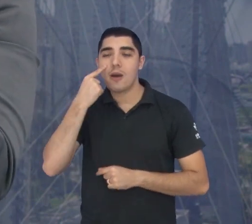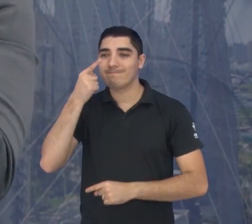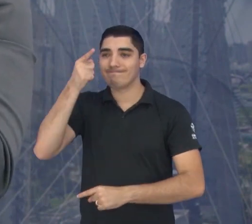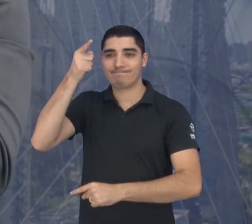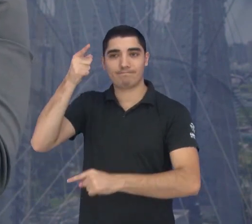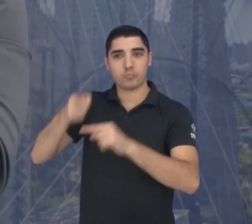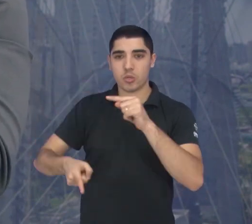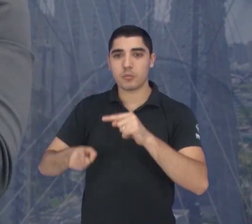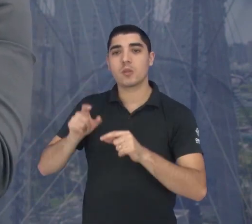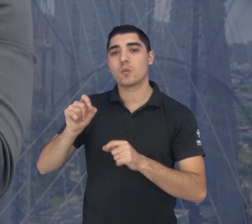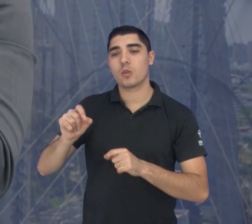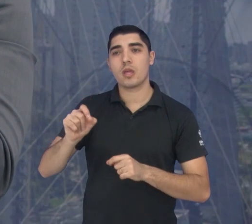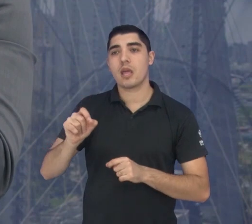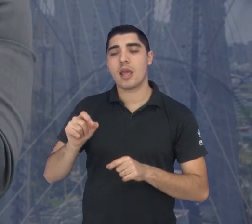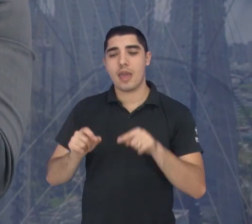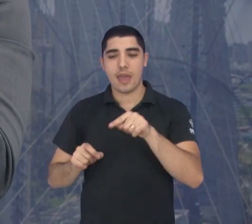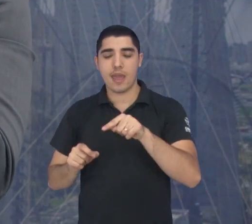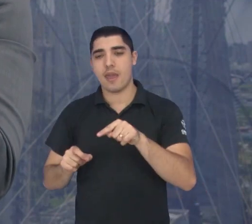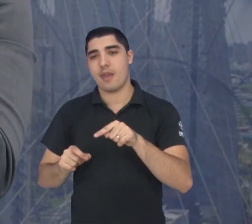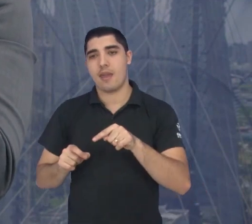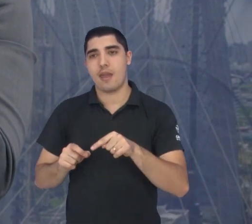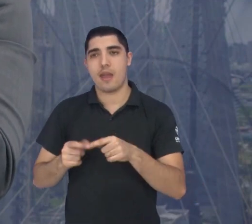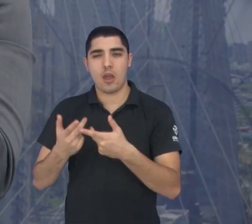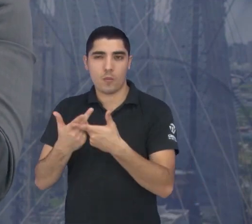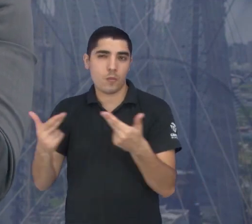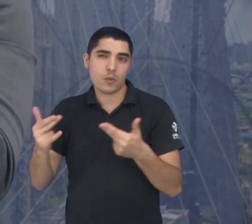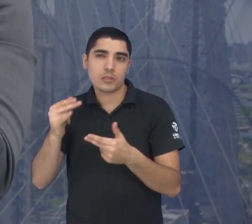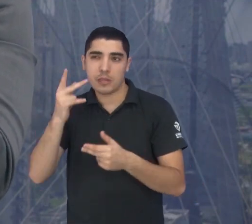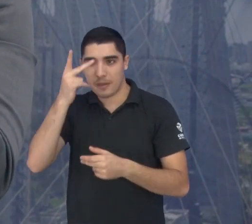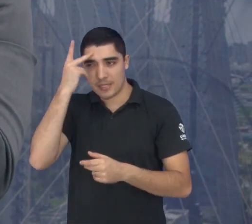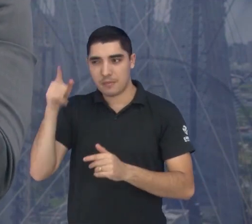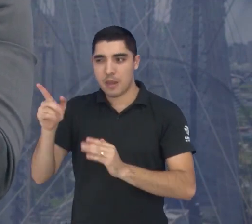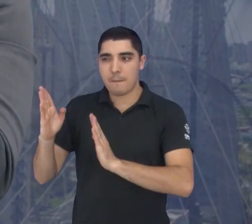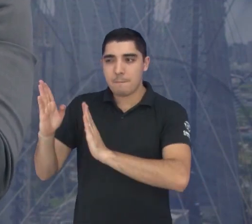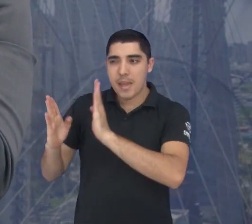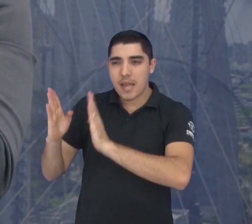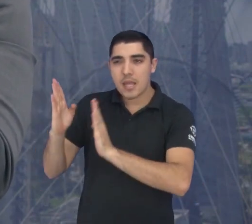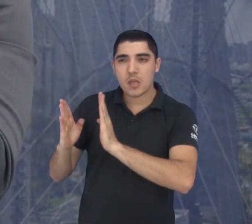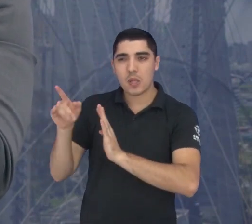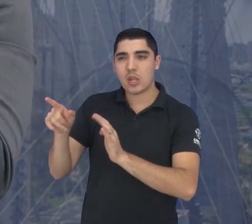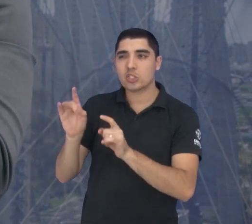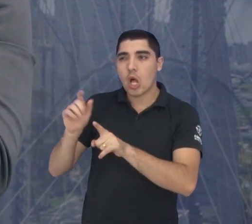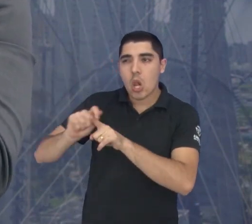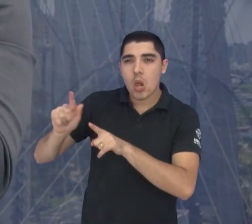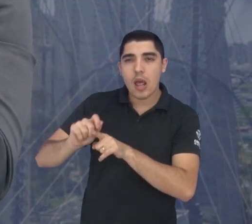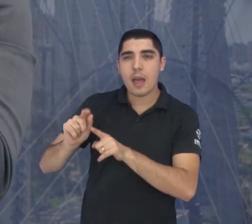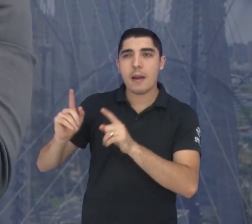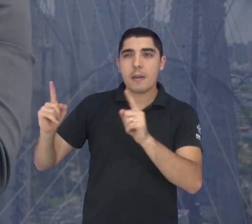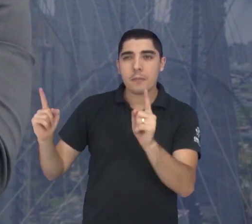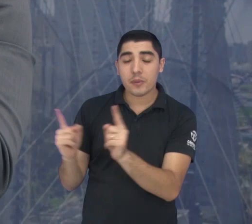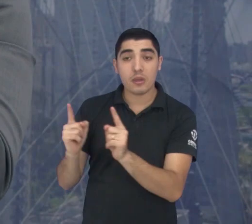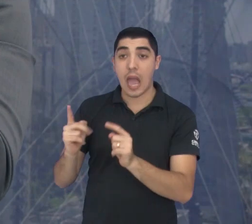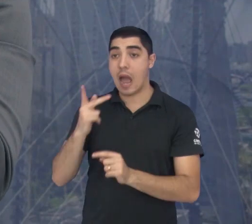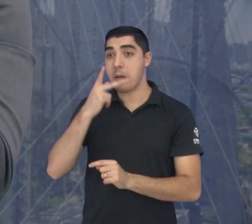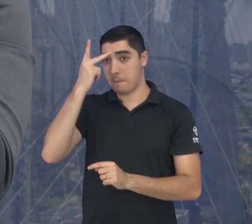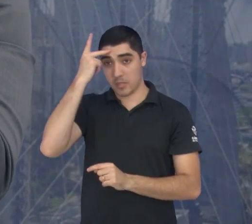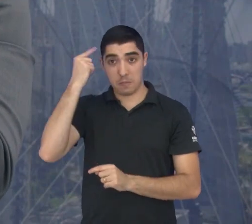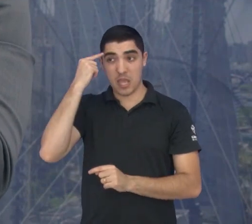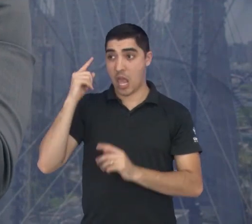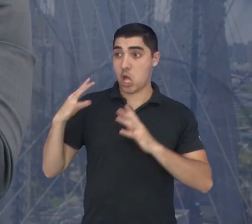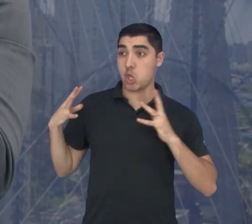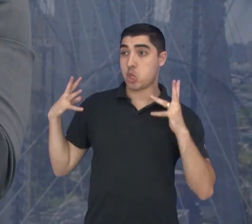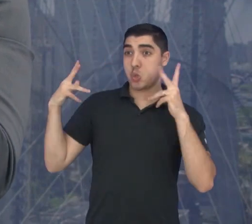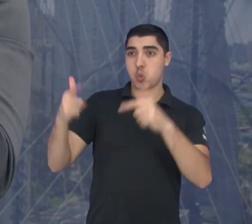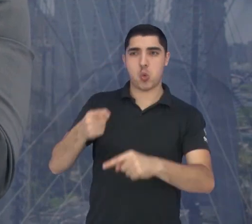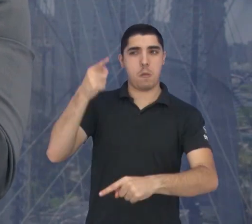curtíssima temporada, não foi proibido. Então eles pegam decisões isoladas e acabam colocando como se fosse tudo proibido ou tudo permitido.